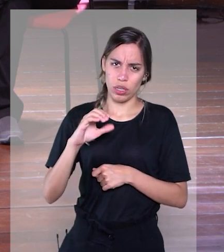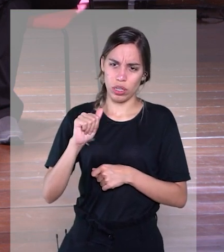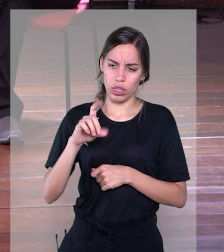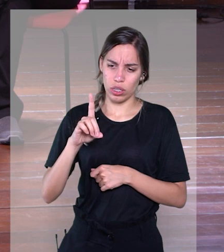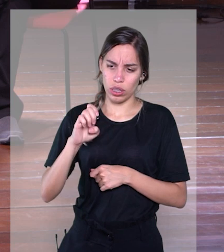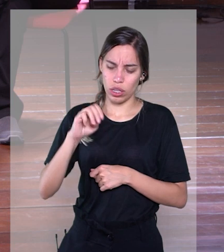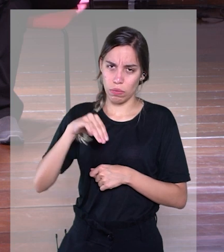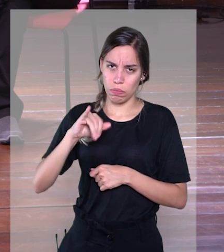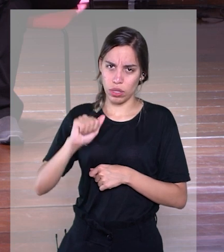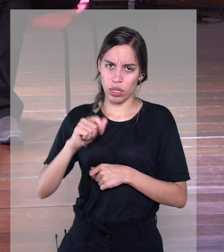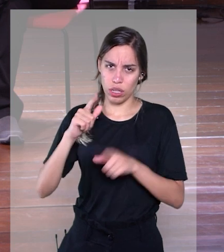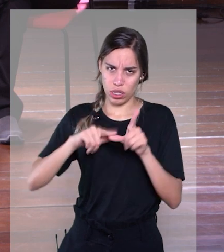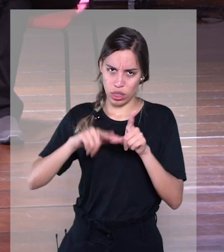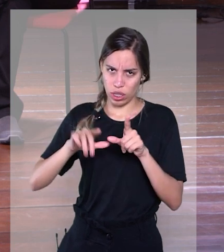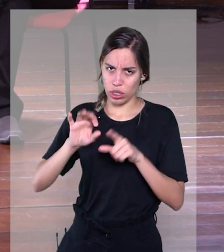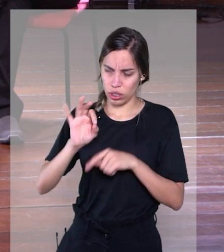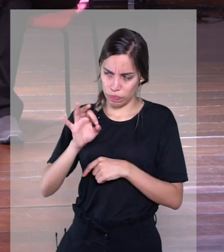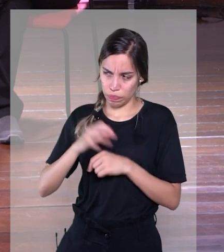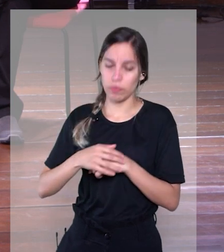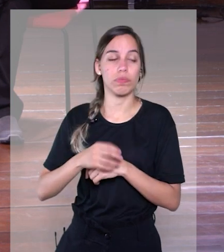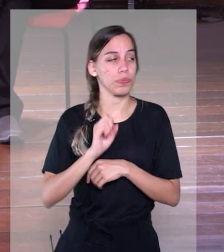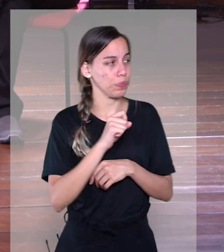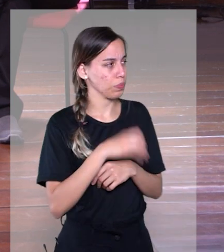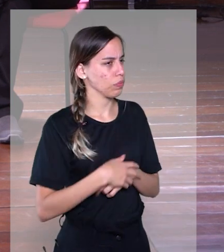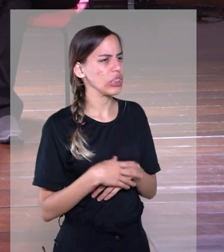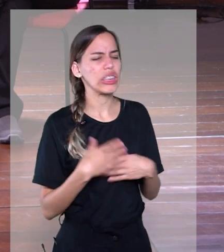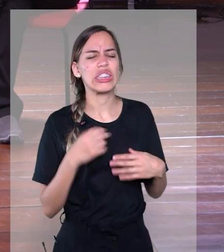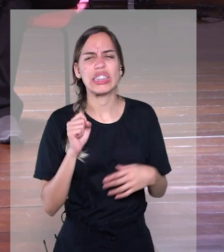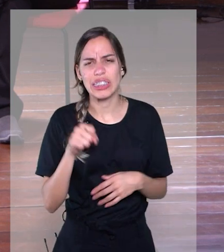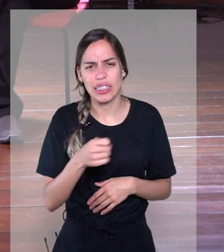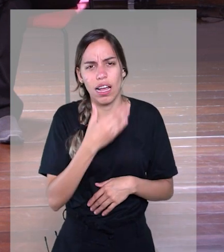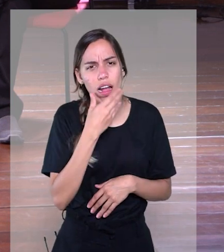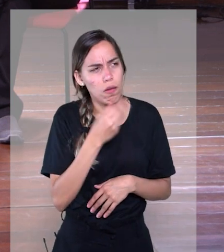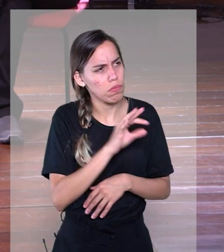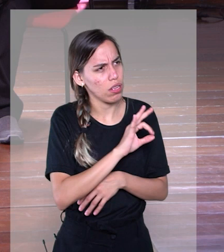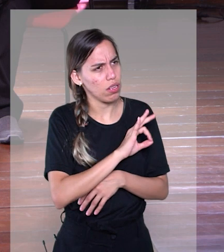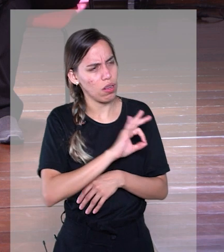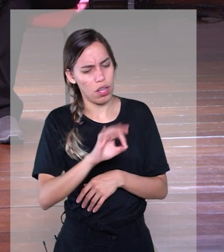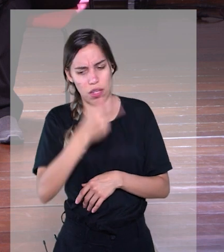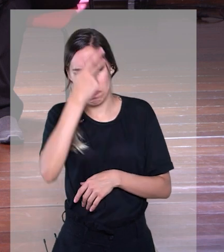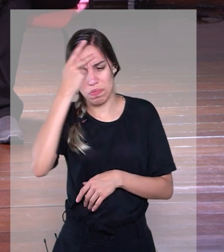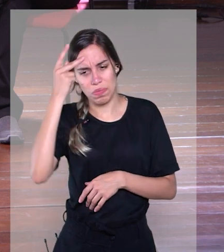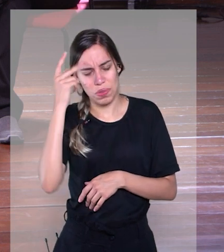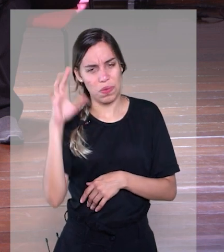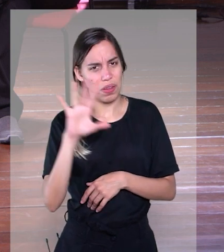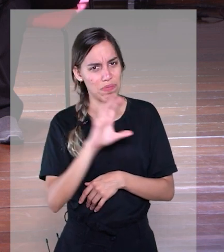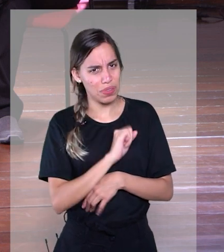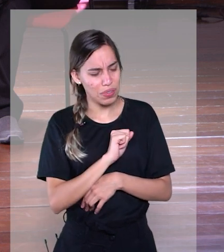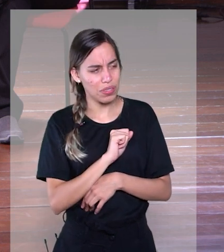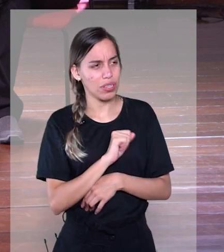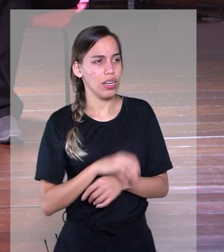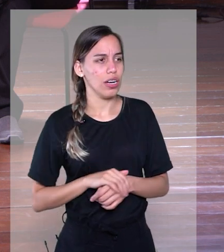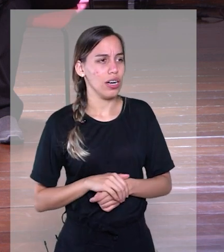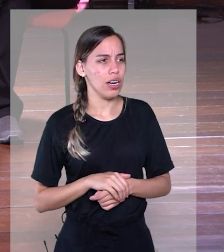ele seguir apresentando, porque o Lauro é um excelente, além de ser uma pessoa queridíssima de todos nós, é